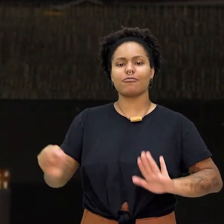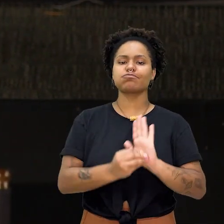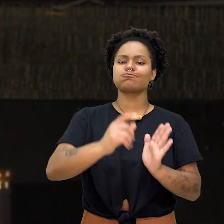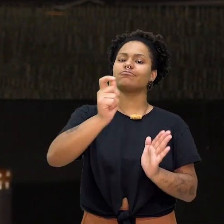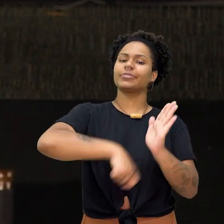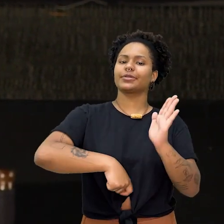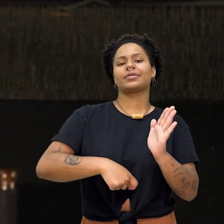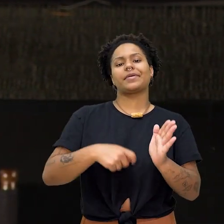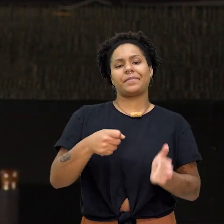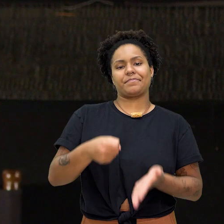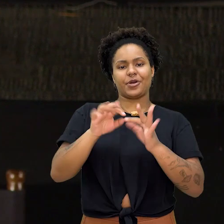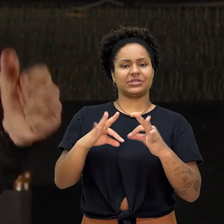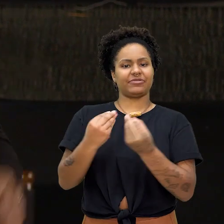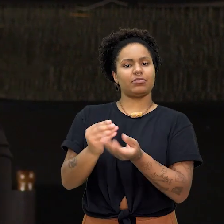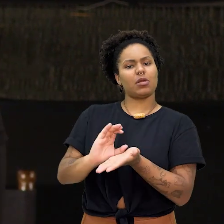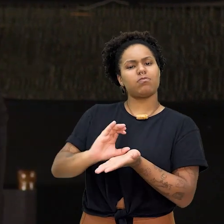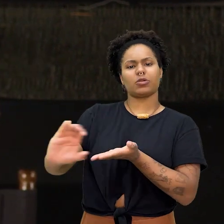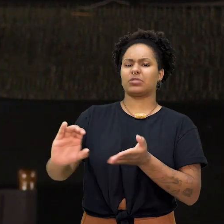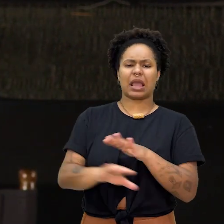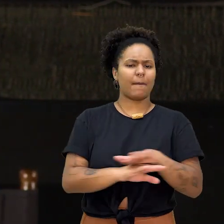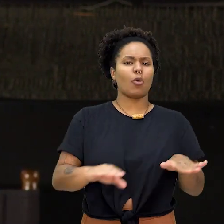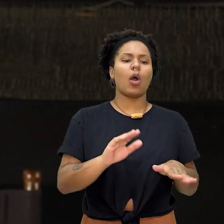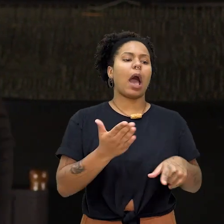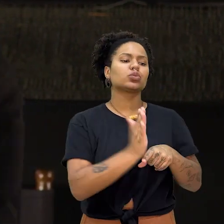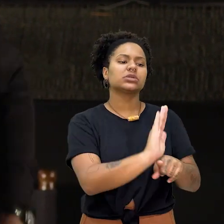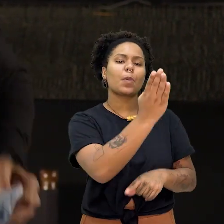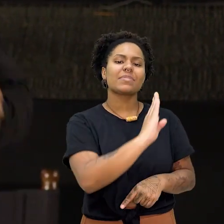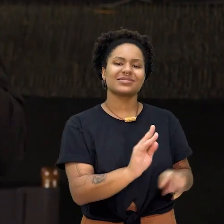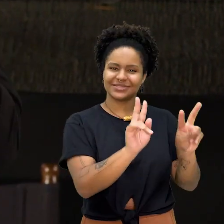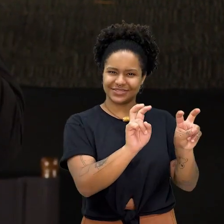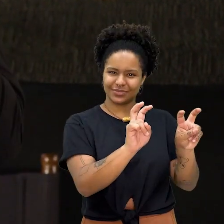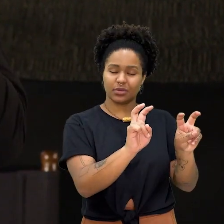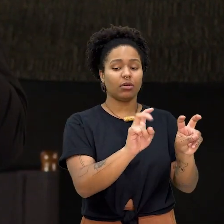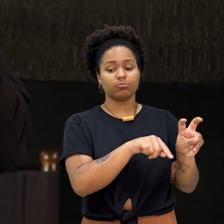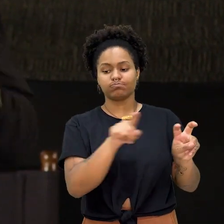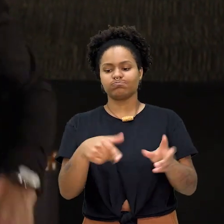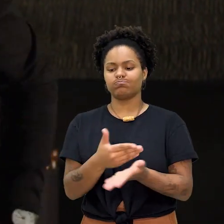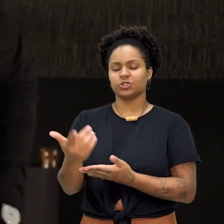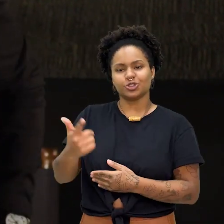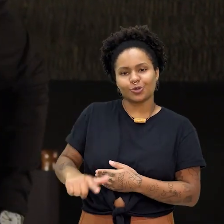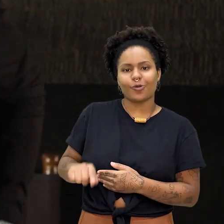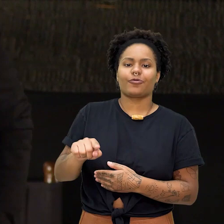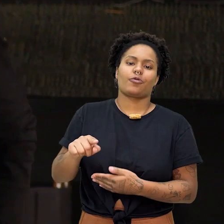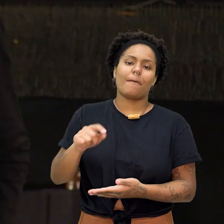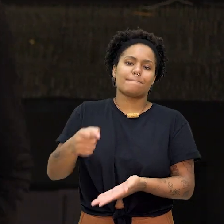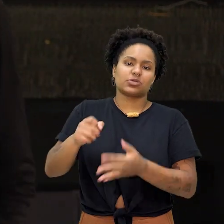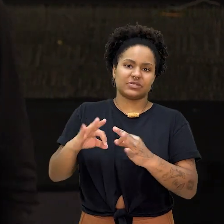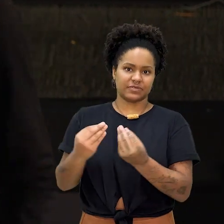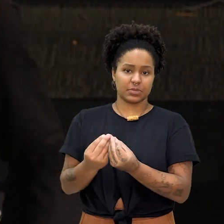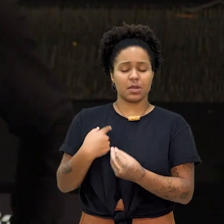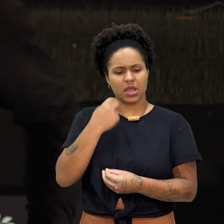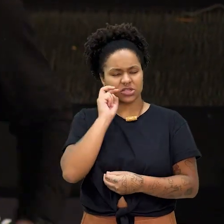reinstituir o Bolsa Família, acabou com o Auxílio Brasil, mas se vocês olharem a medida provisória